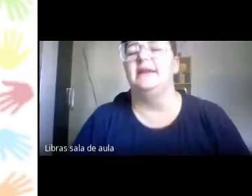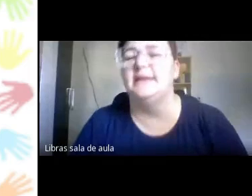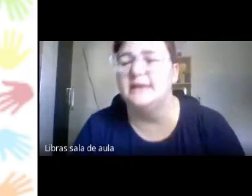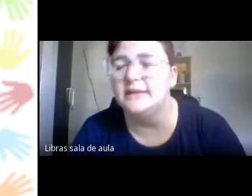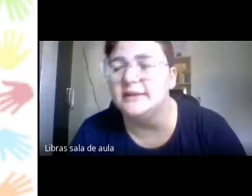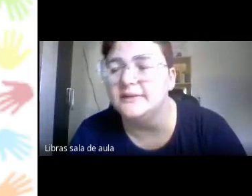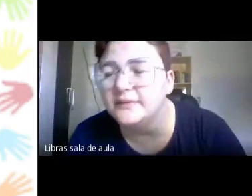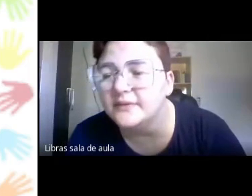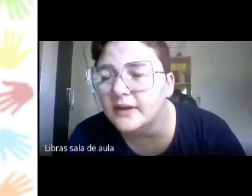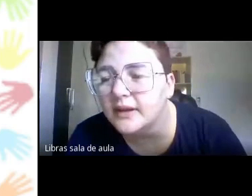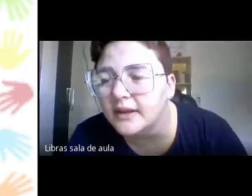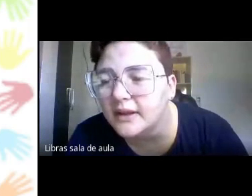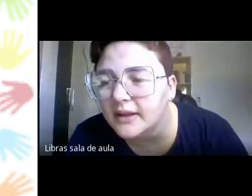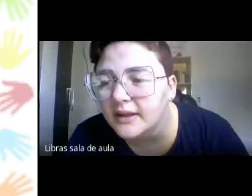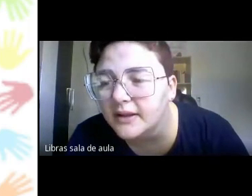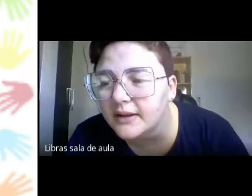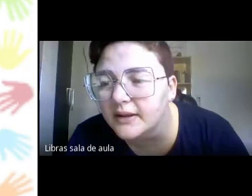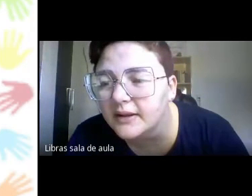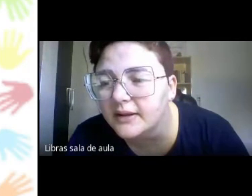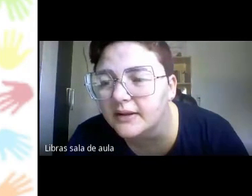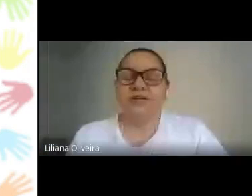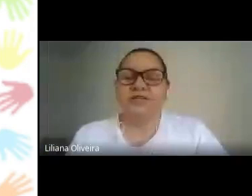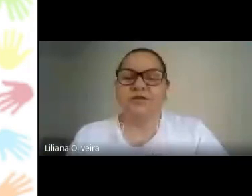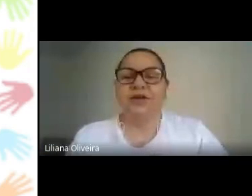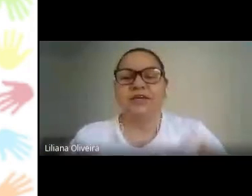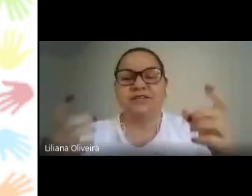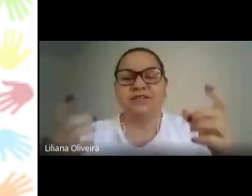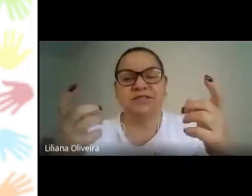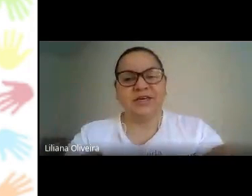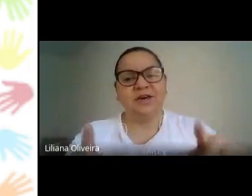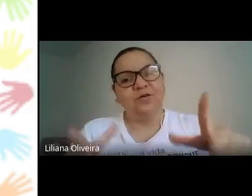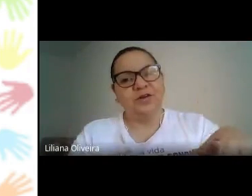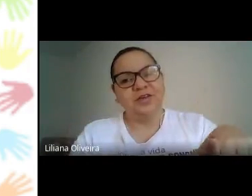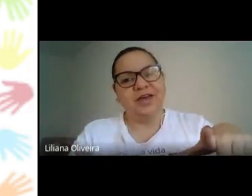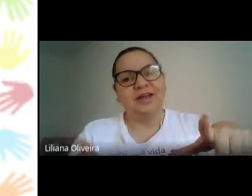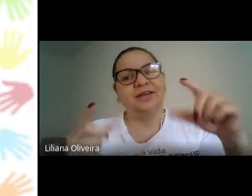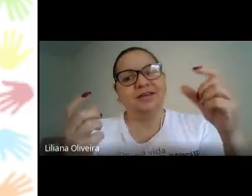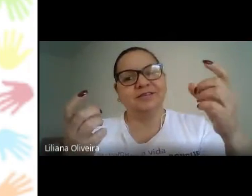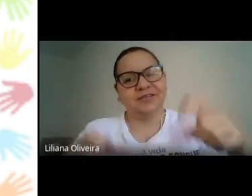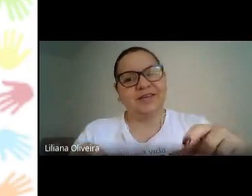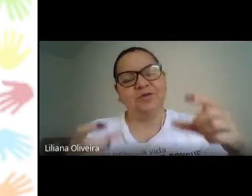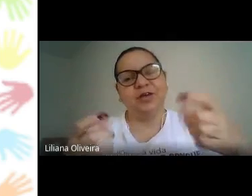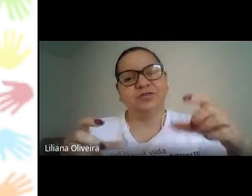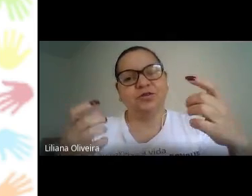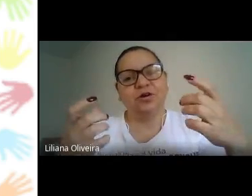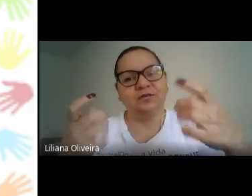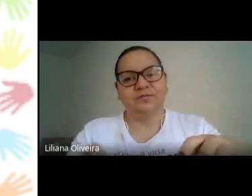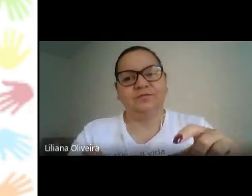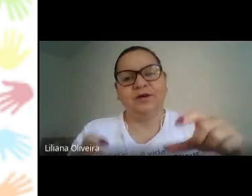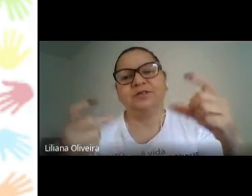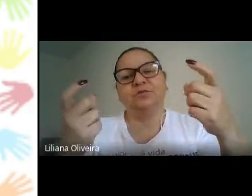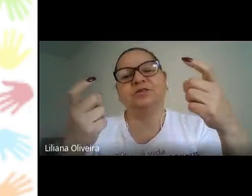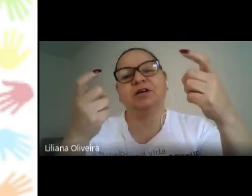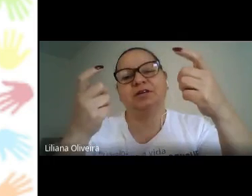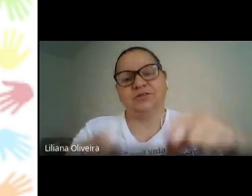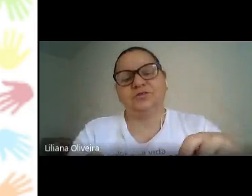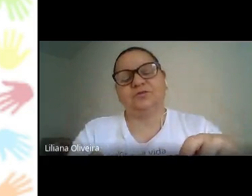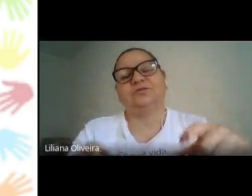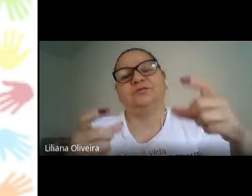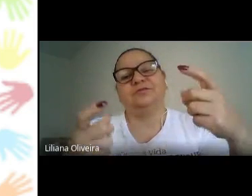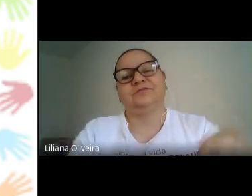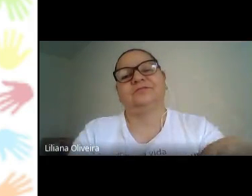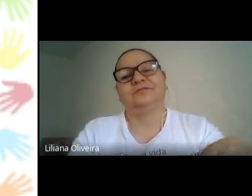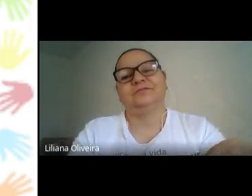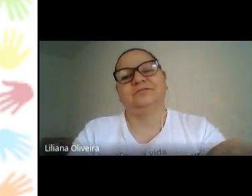Fala, Liliane. A configuração é em C ou em L? C ou é só mais ou menos